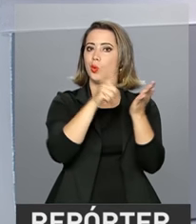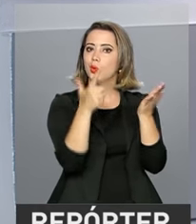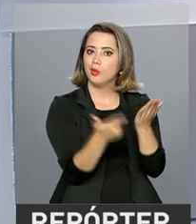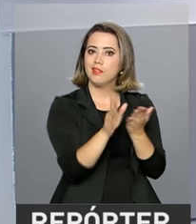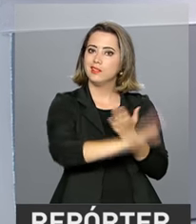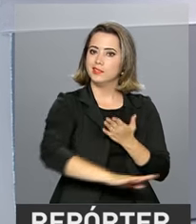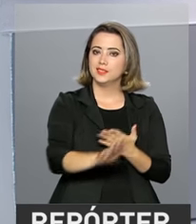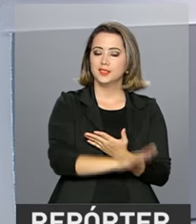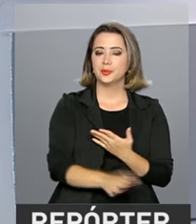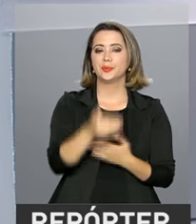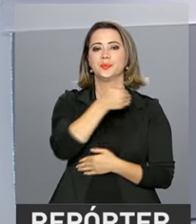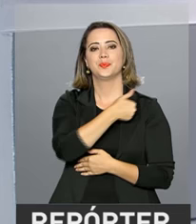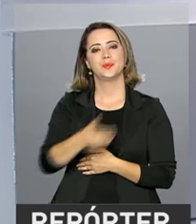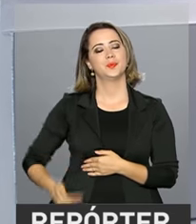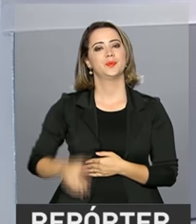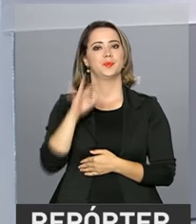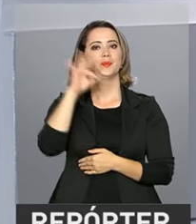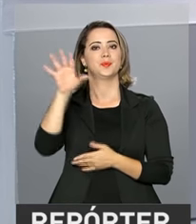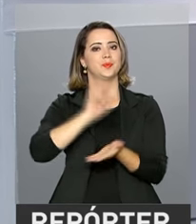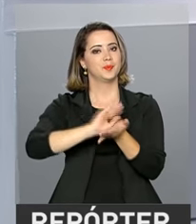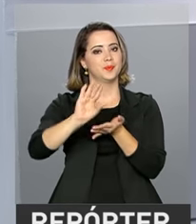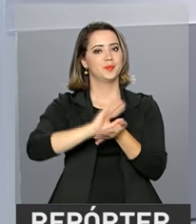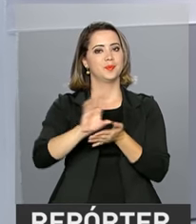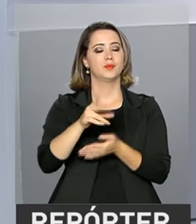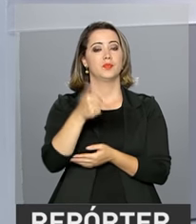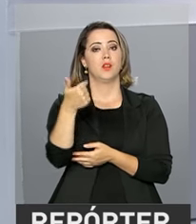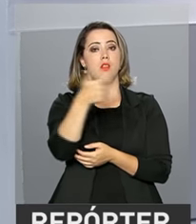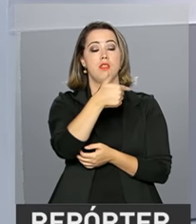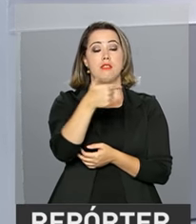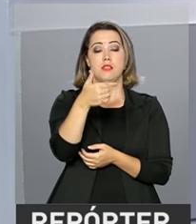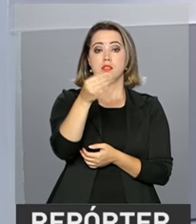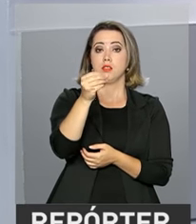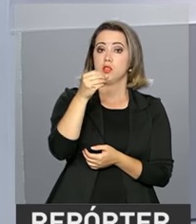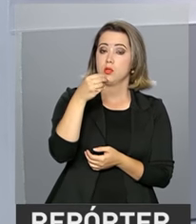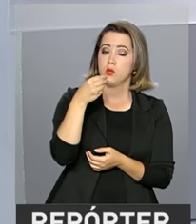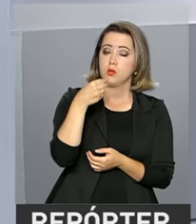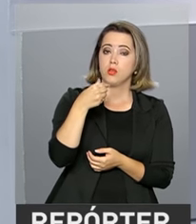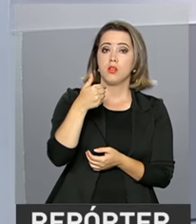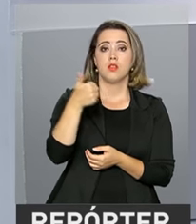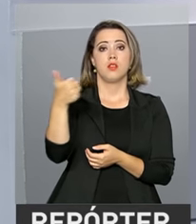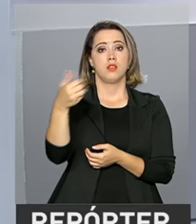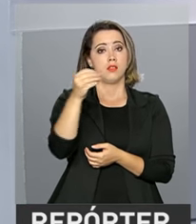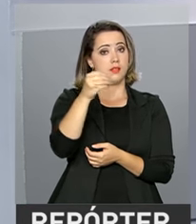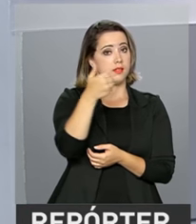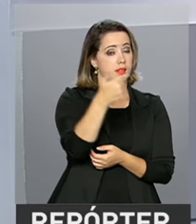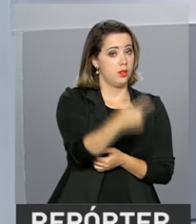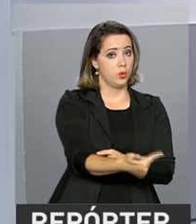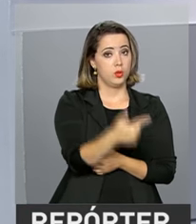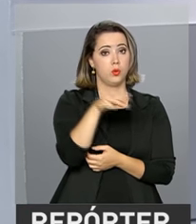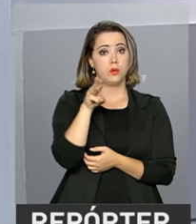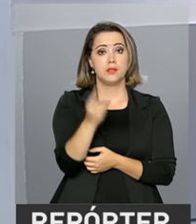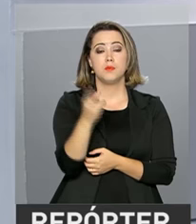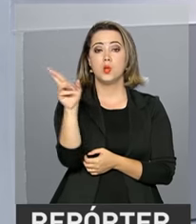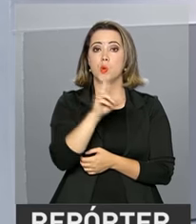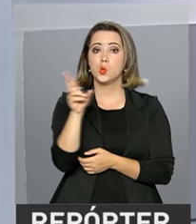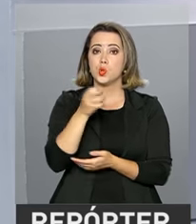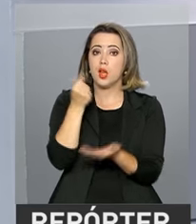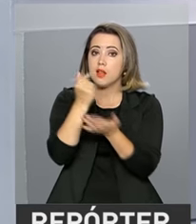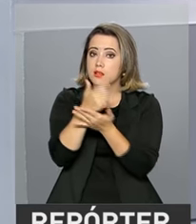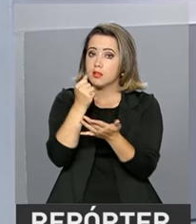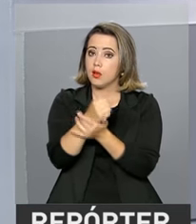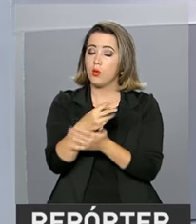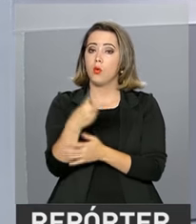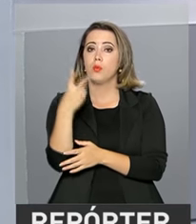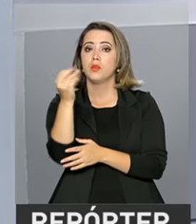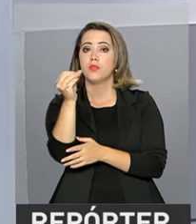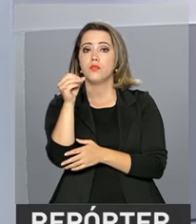governo federal investiu em 2016 102 milhões de reais na compra de quase 20 milhões de livros de literatura para